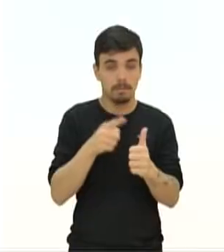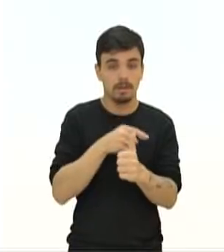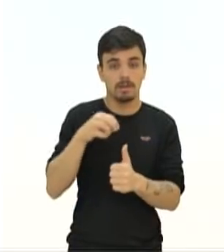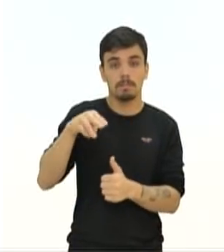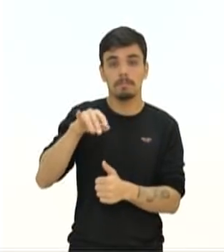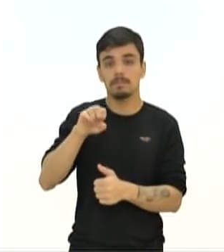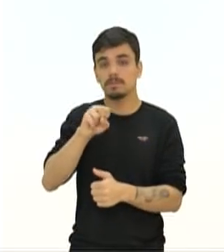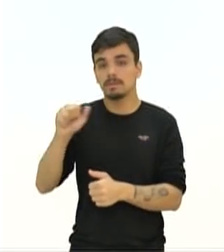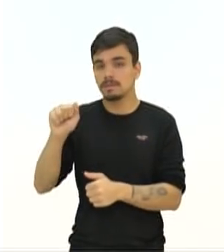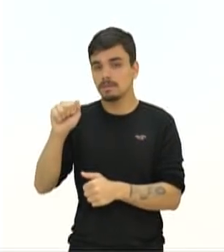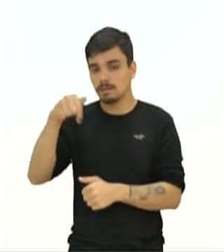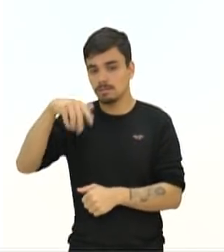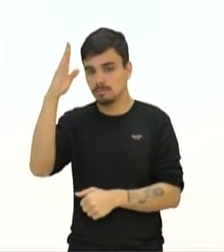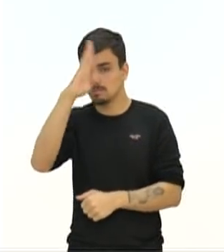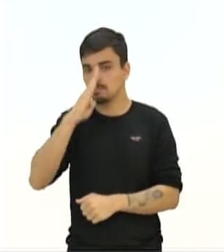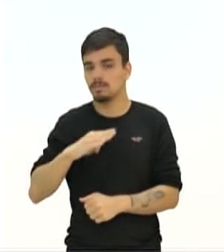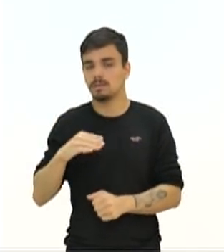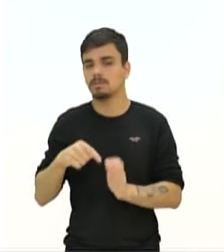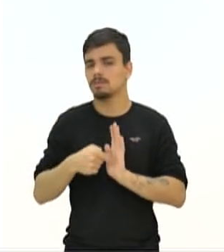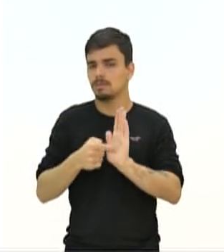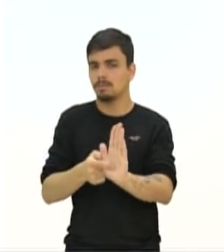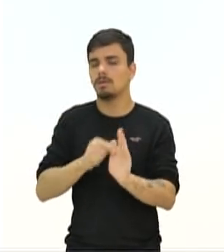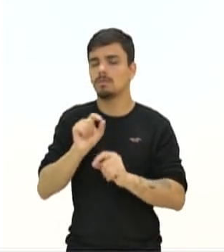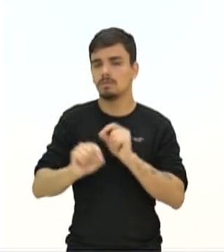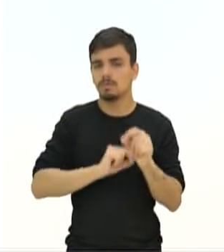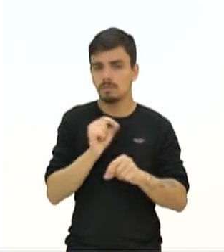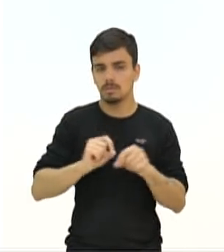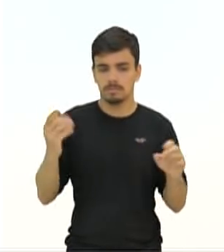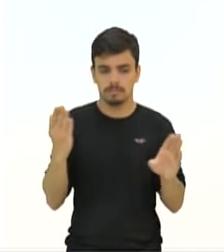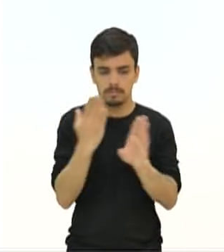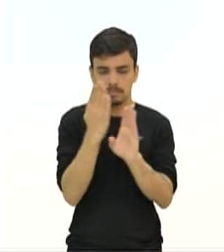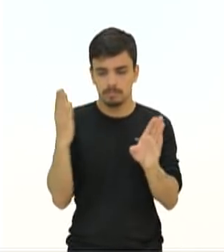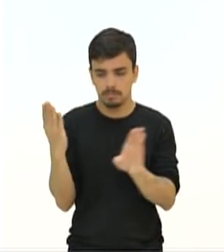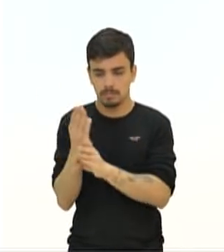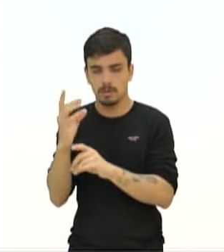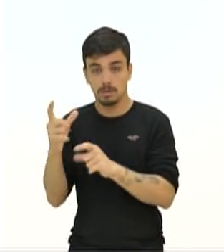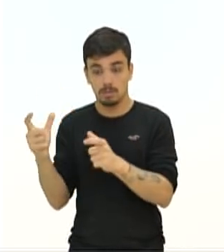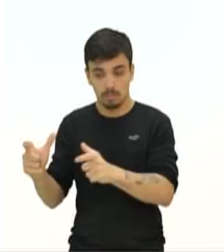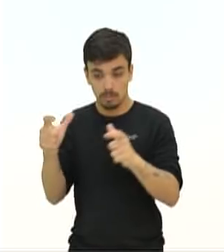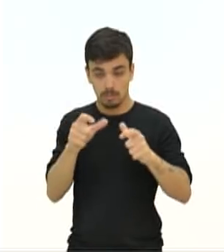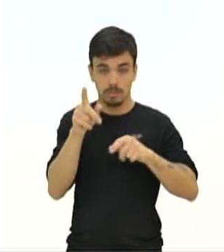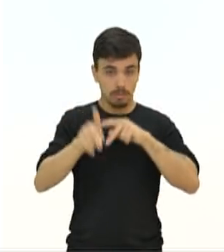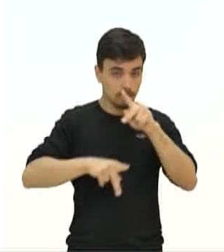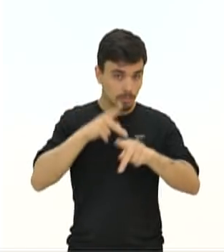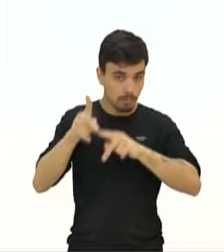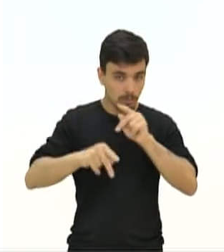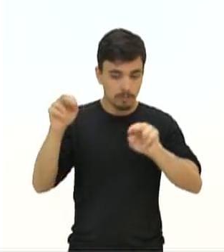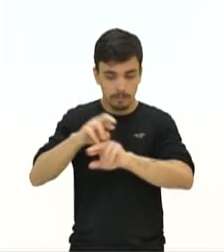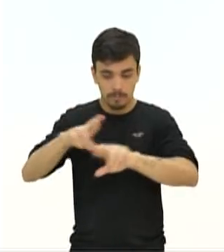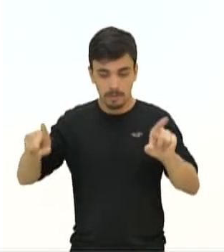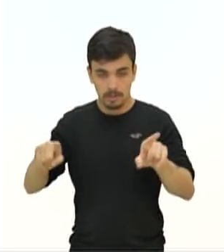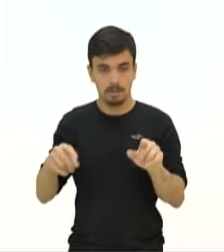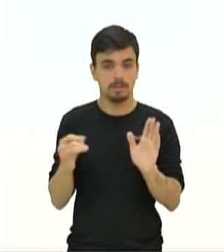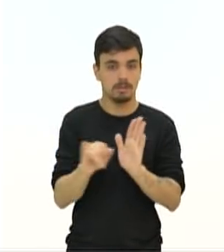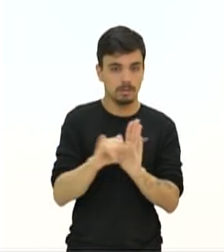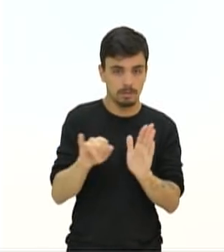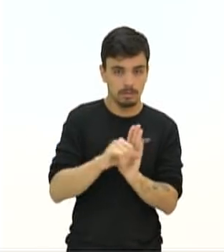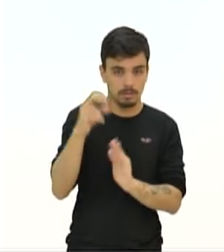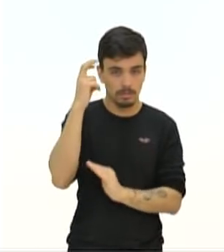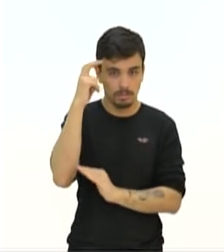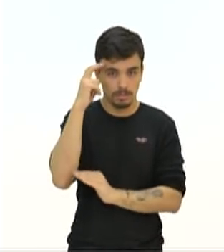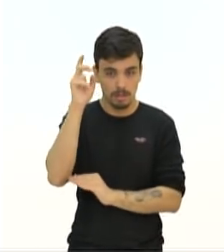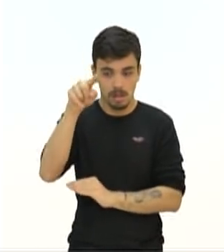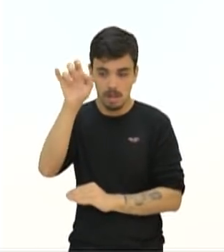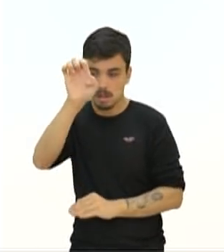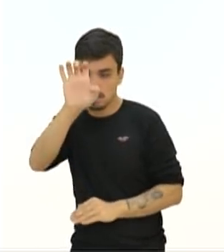Brasil, né, a obra, o artista retrata um encontro de dois povos diferentes, né, identidades culturais, né, o europeu